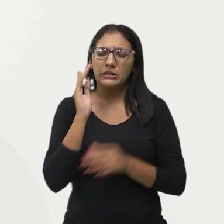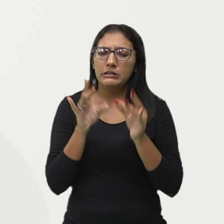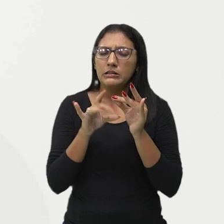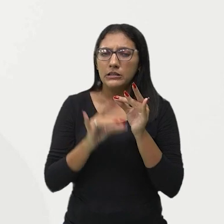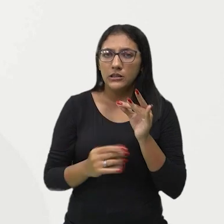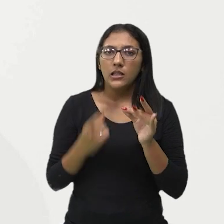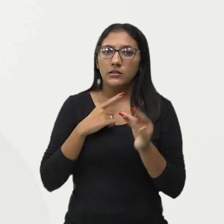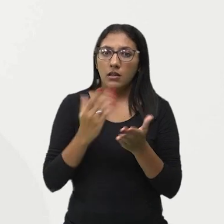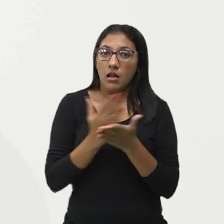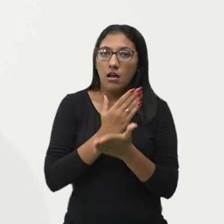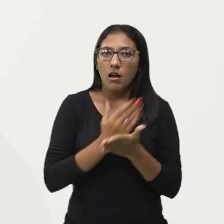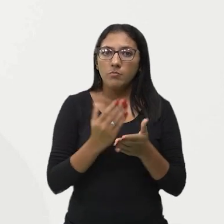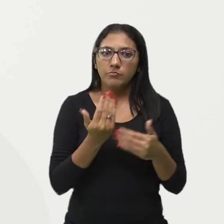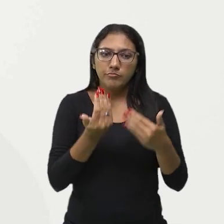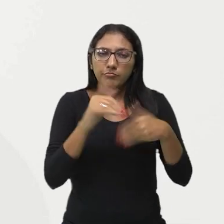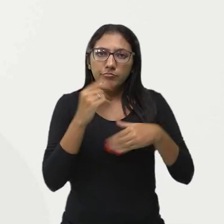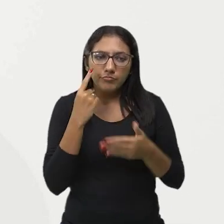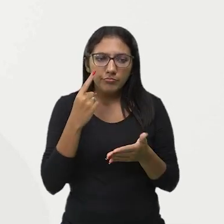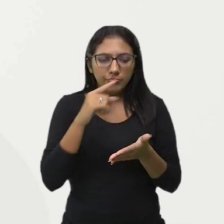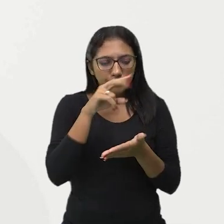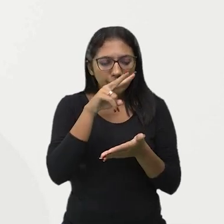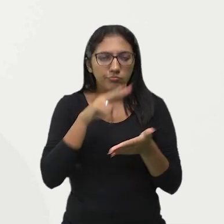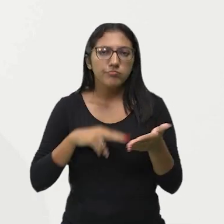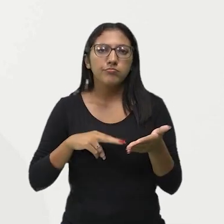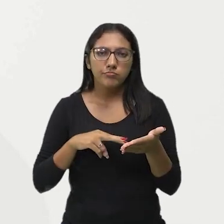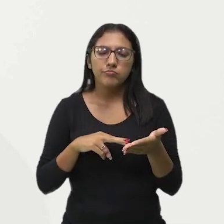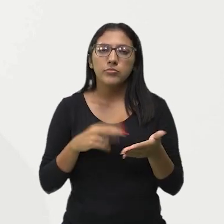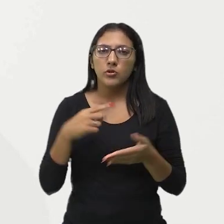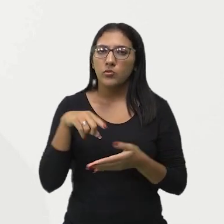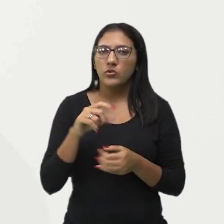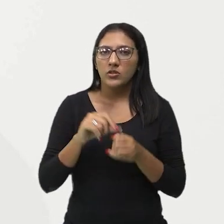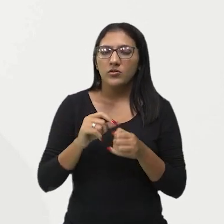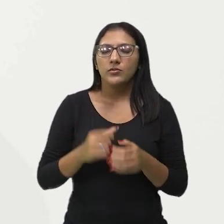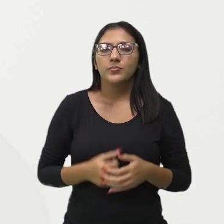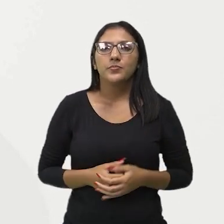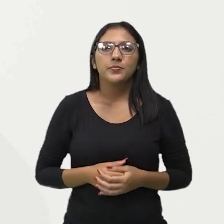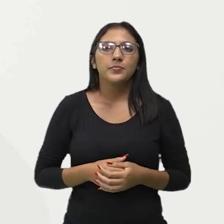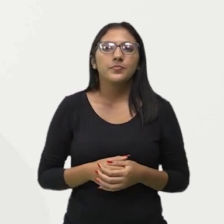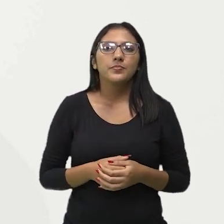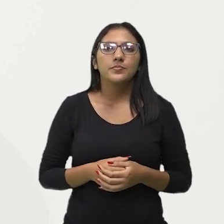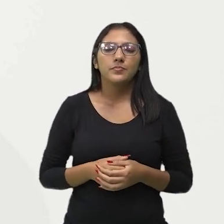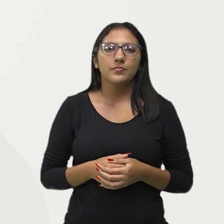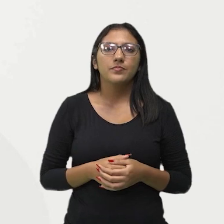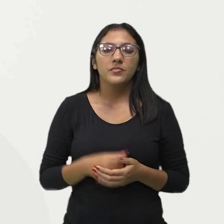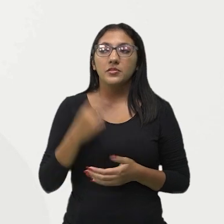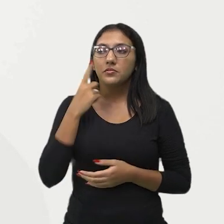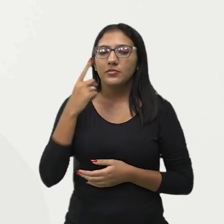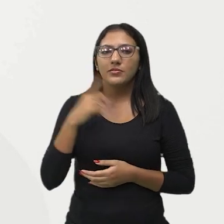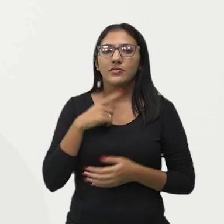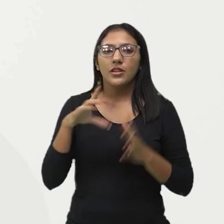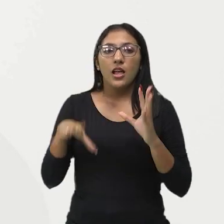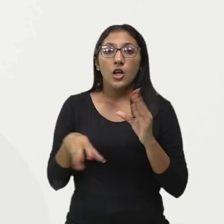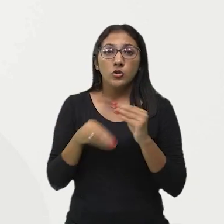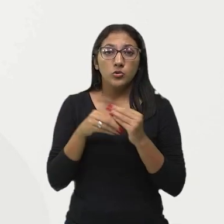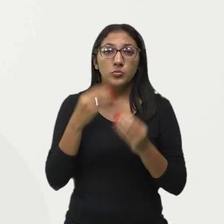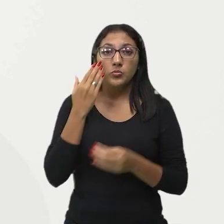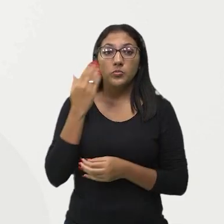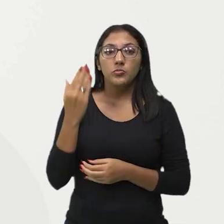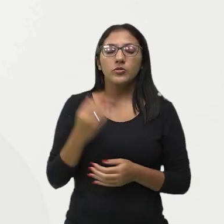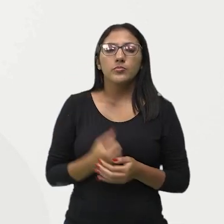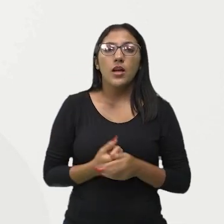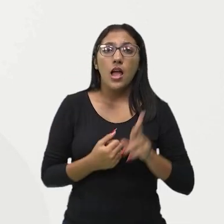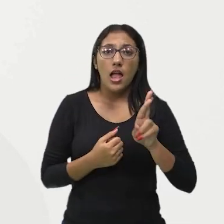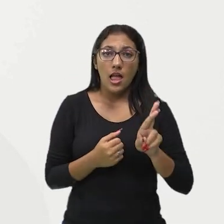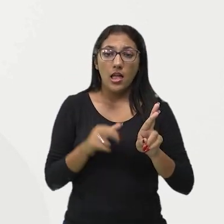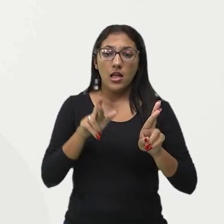aí nas avaliações que você vai fazer. Então tá aí em forma resumida, ó. R nós chamamos de raio, tá? Quando a gente vai falar dos